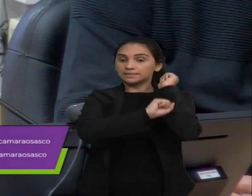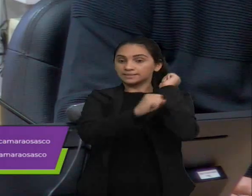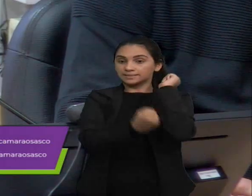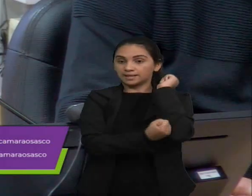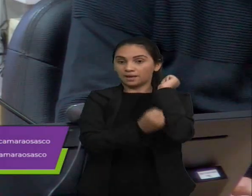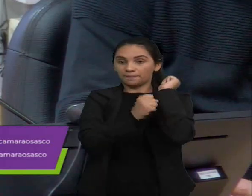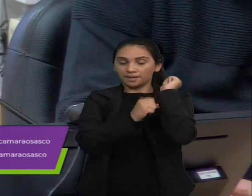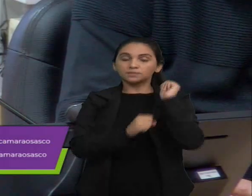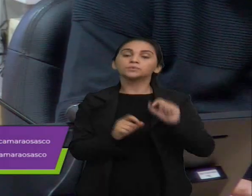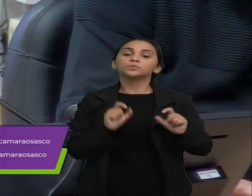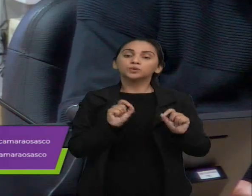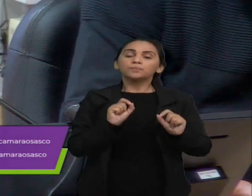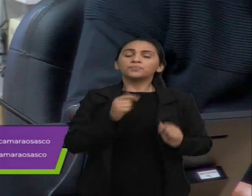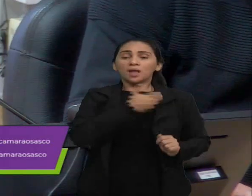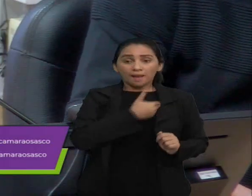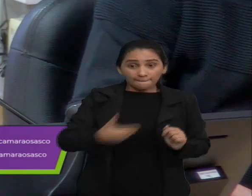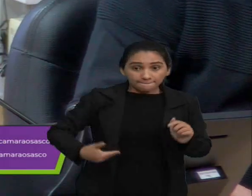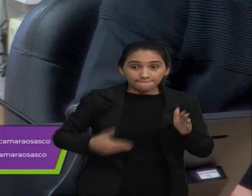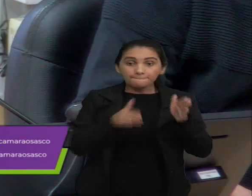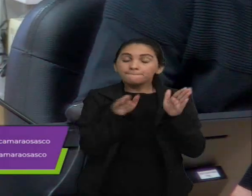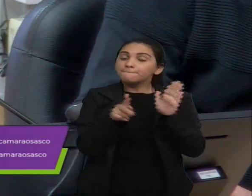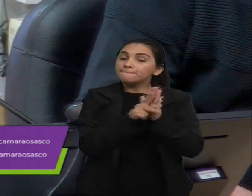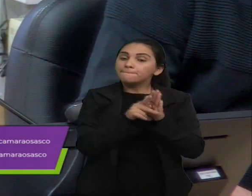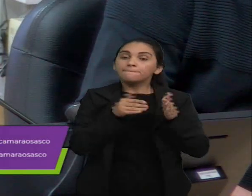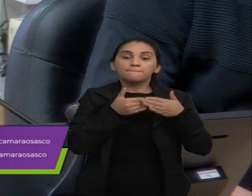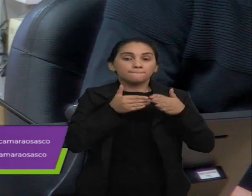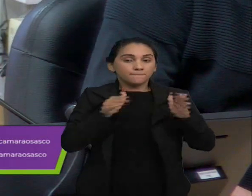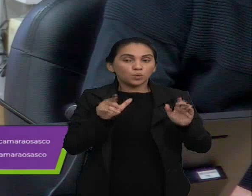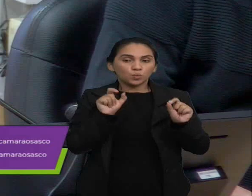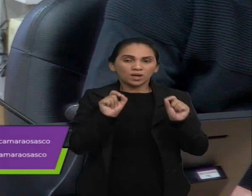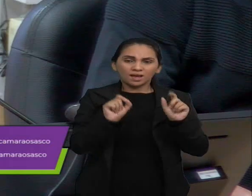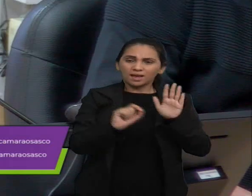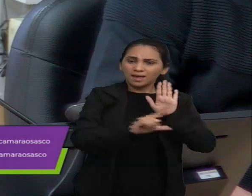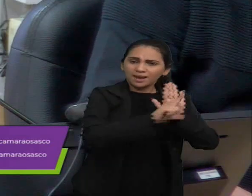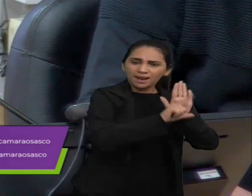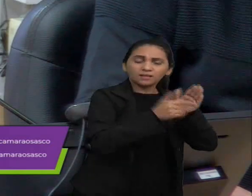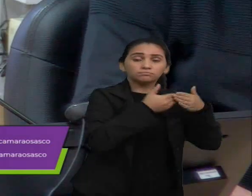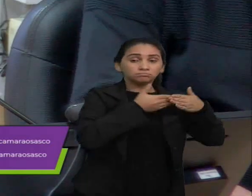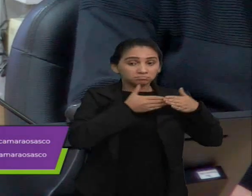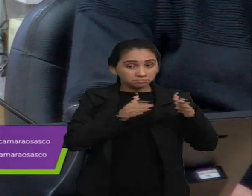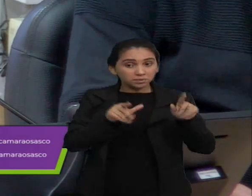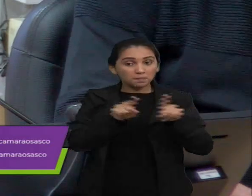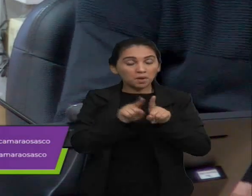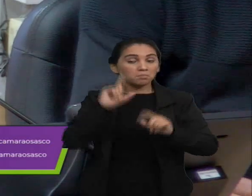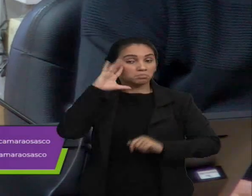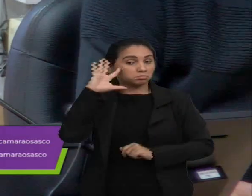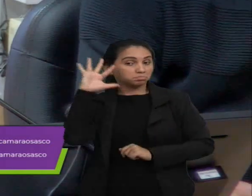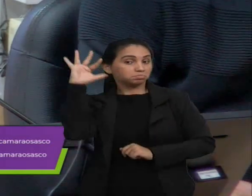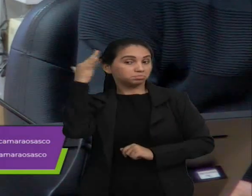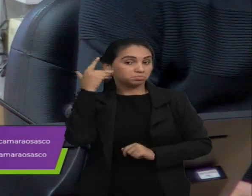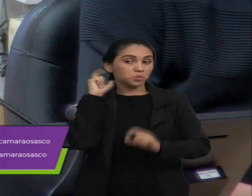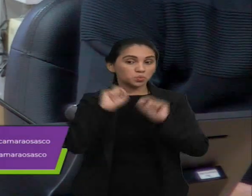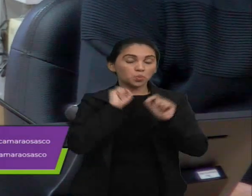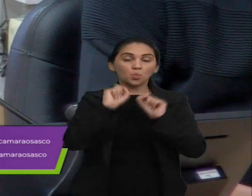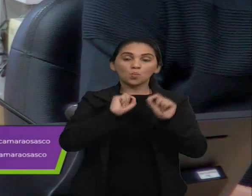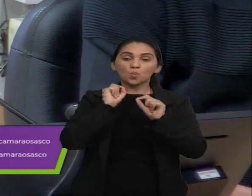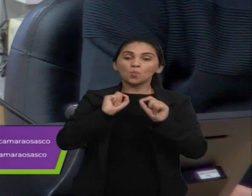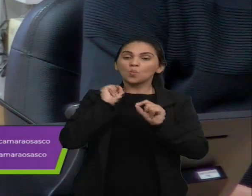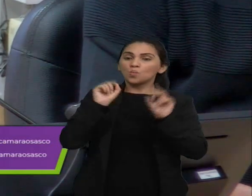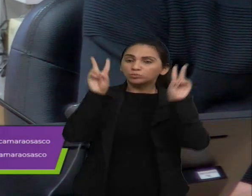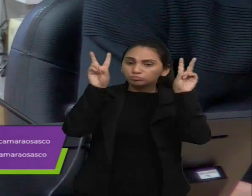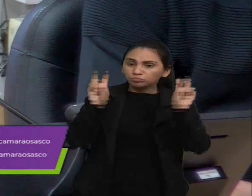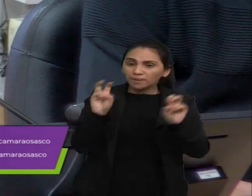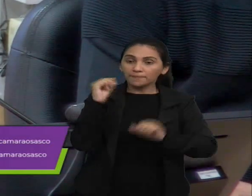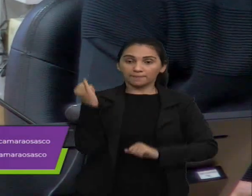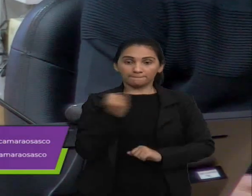Como órgão público, deixando, contudo, o Legislativo à inteira disposição para a resolução de assuntos pertinentes